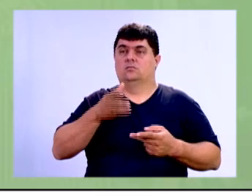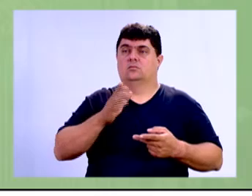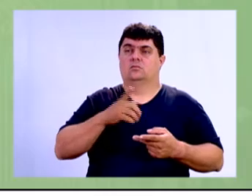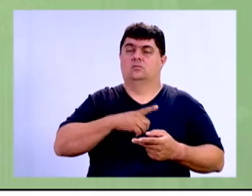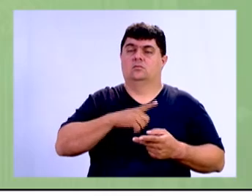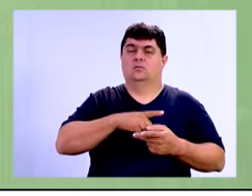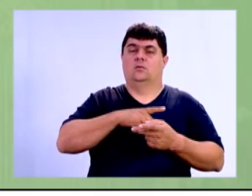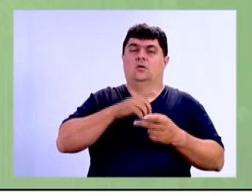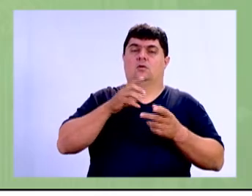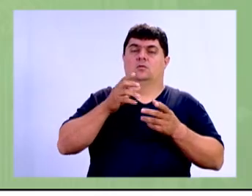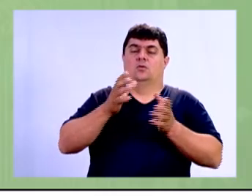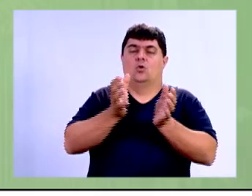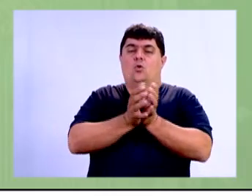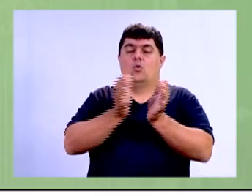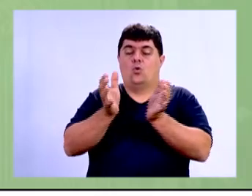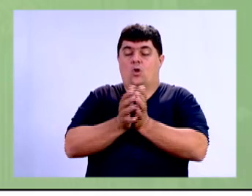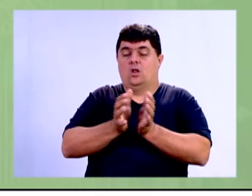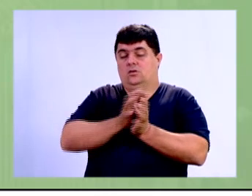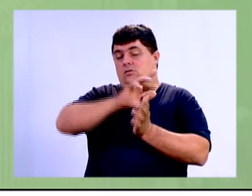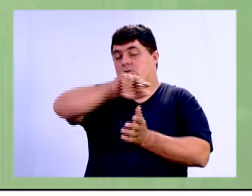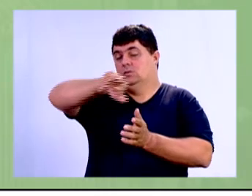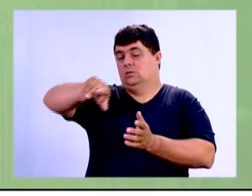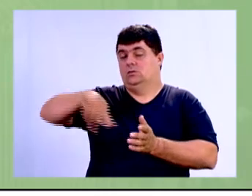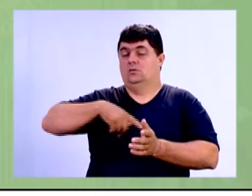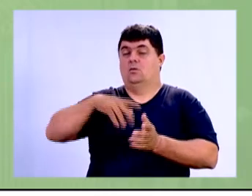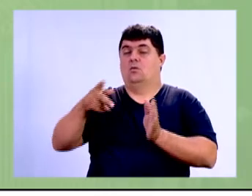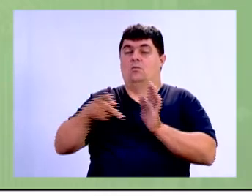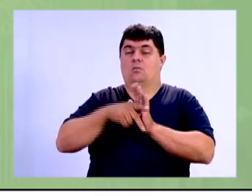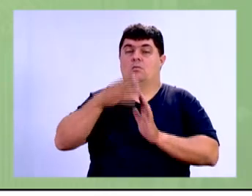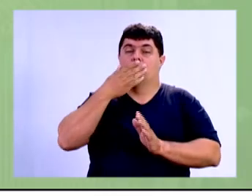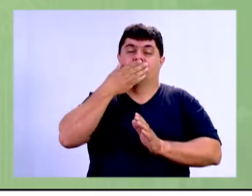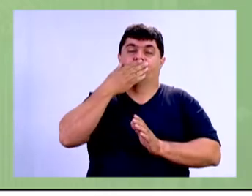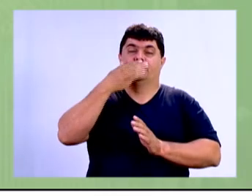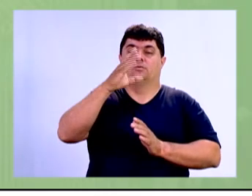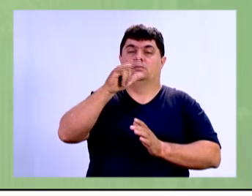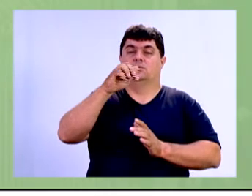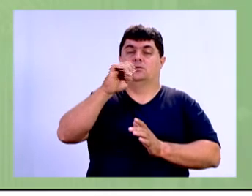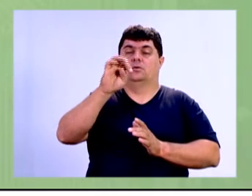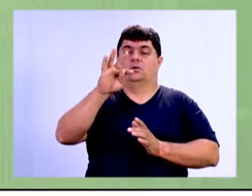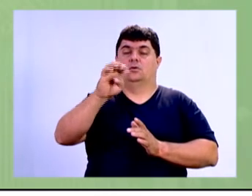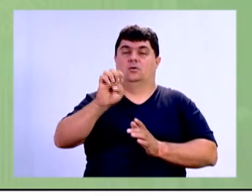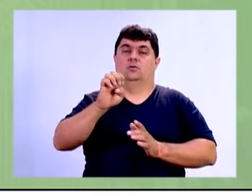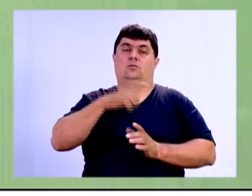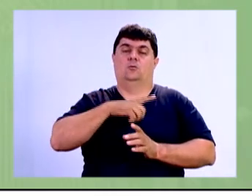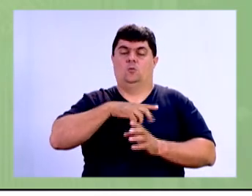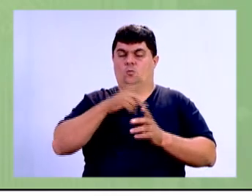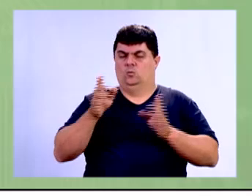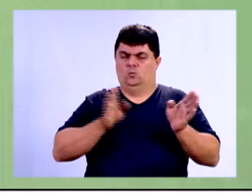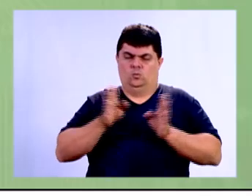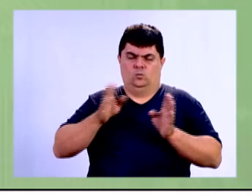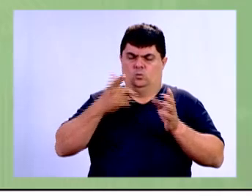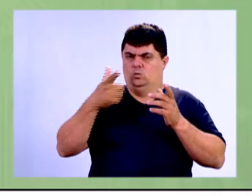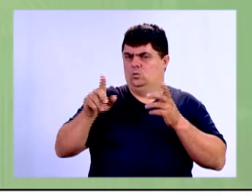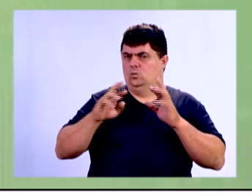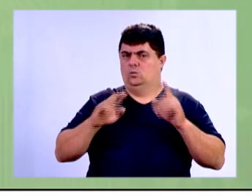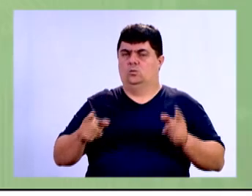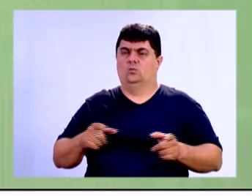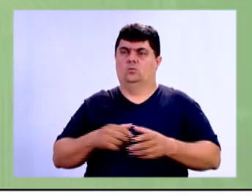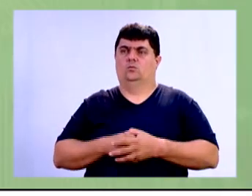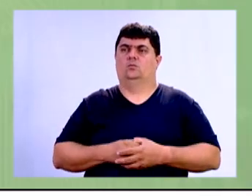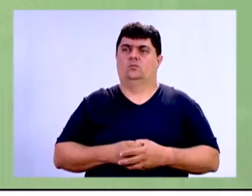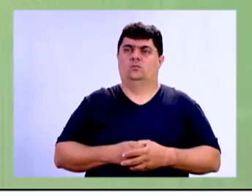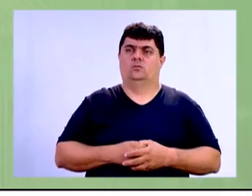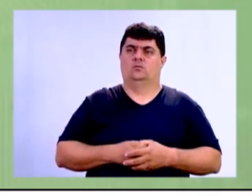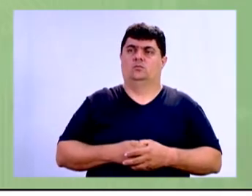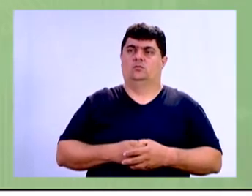a coleção de objetos do tipo cliente. São duas coisas distintas, gente. Aqui é o objeto. Por